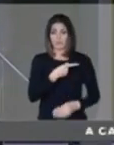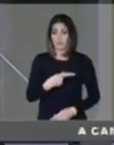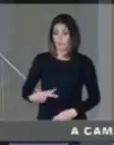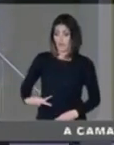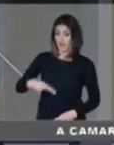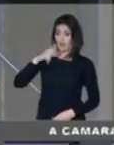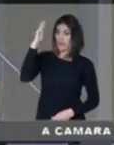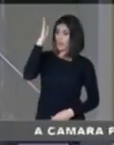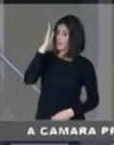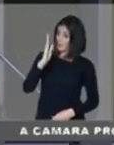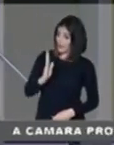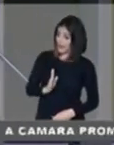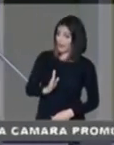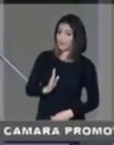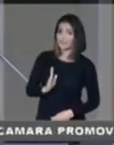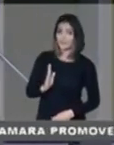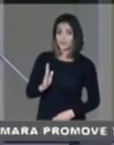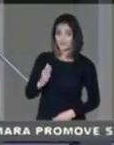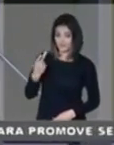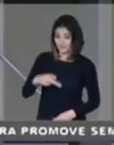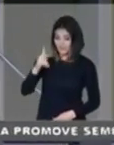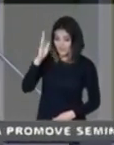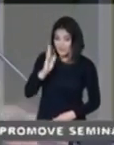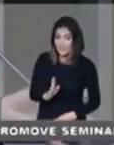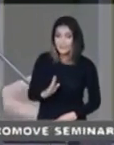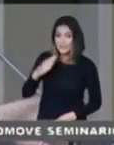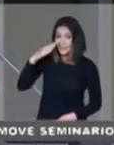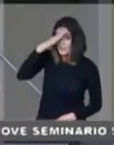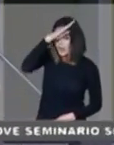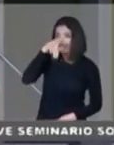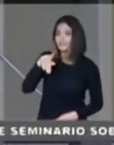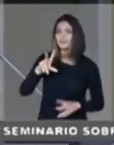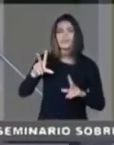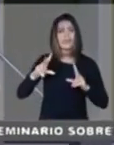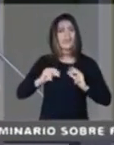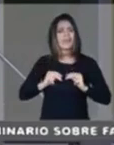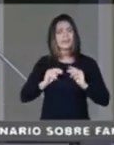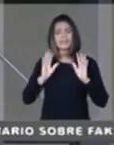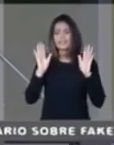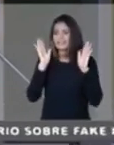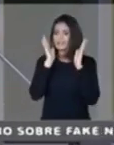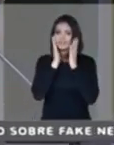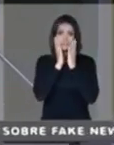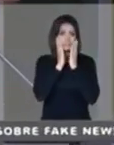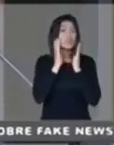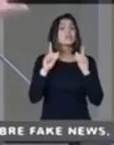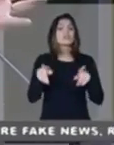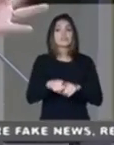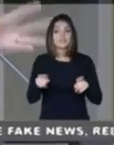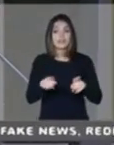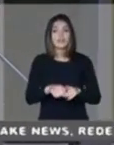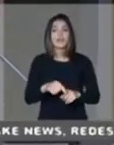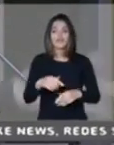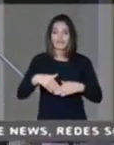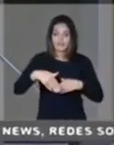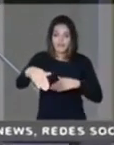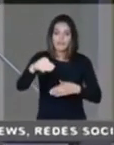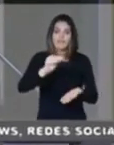da República que nós temos no Brasil. O Brasil não merece isso. Ainda temos